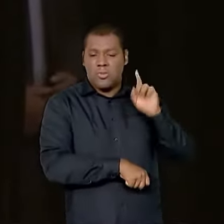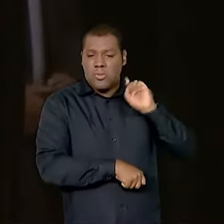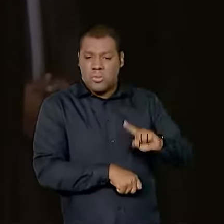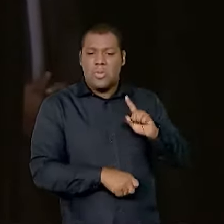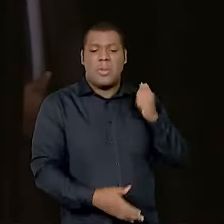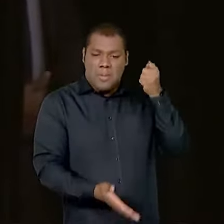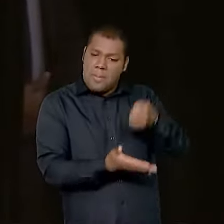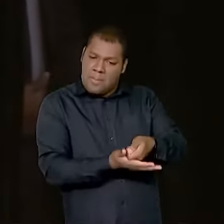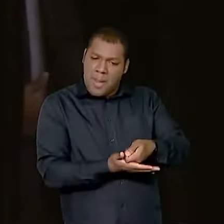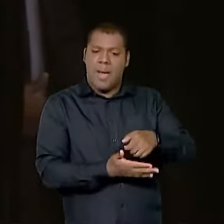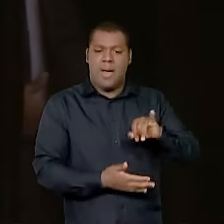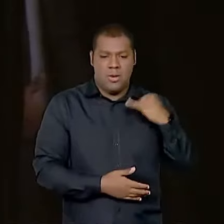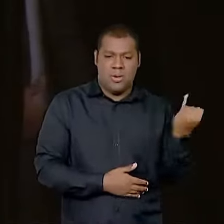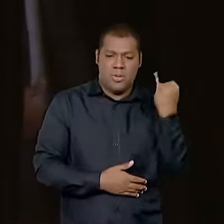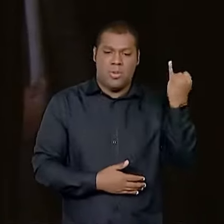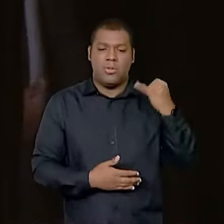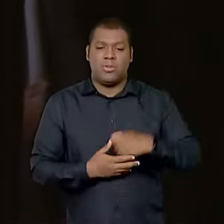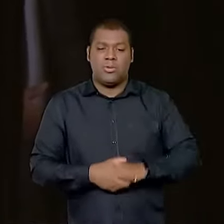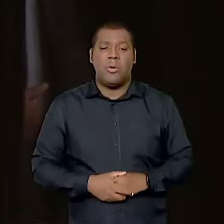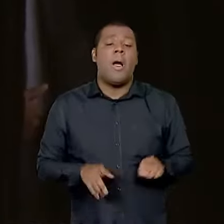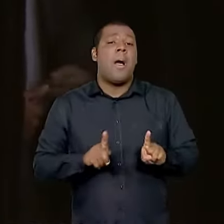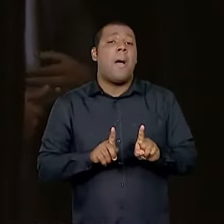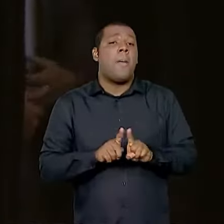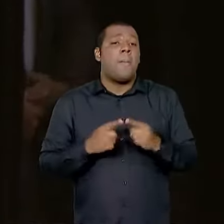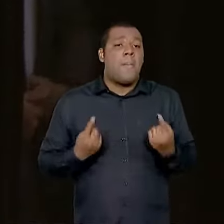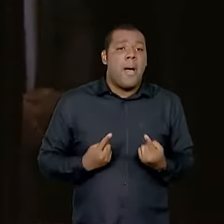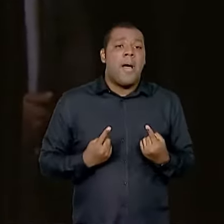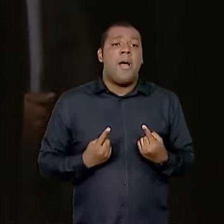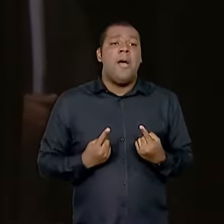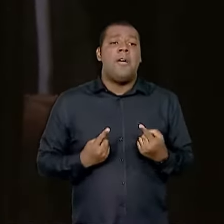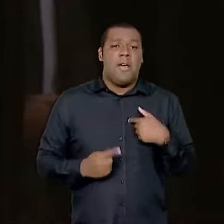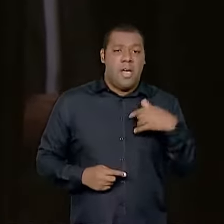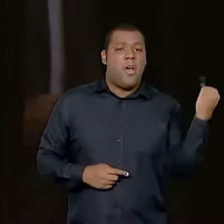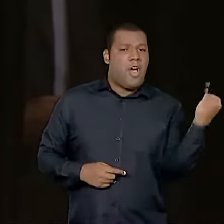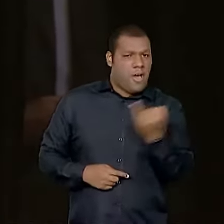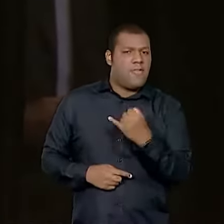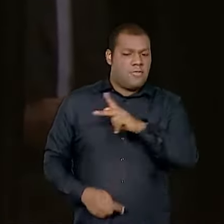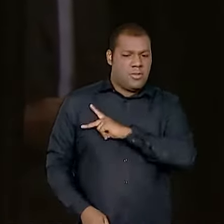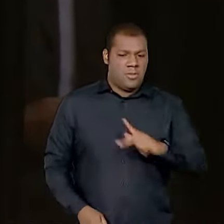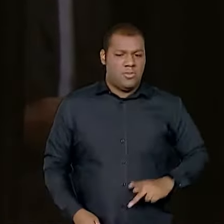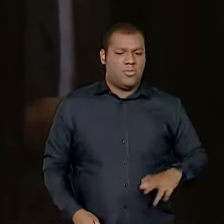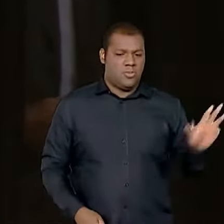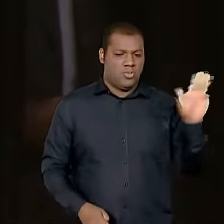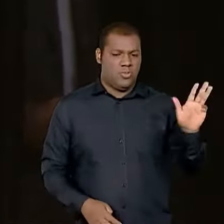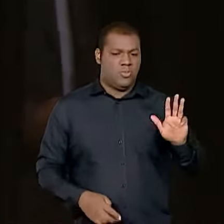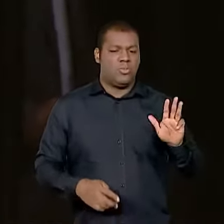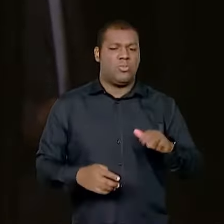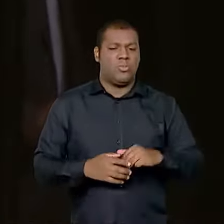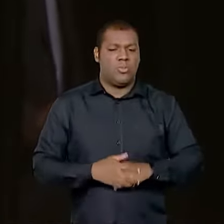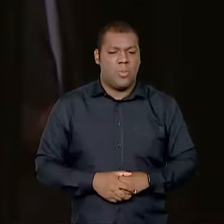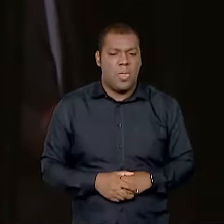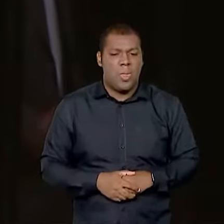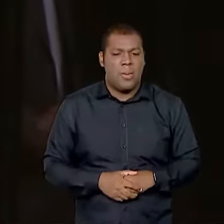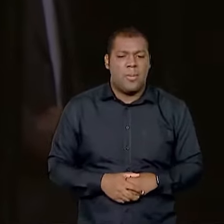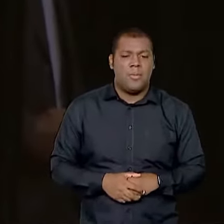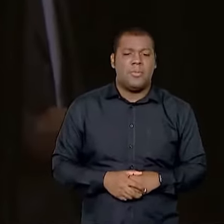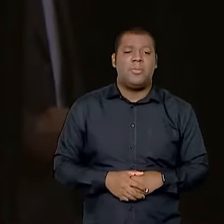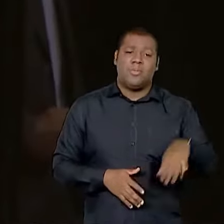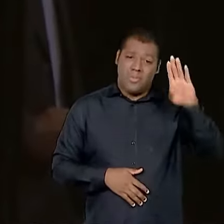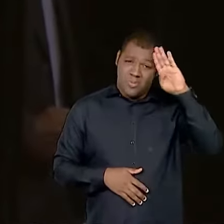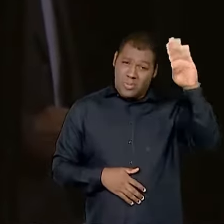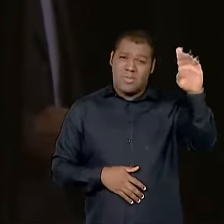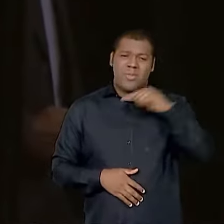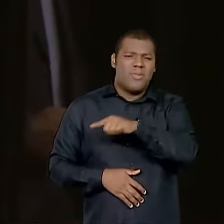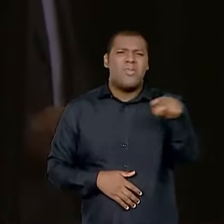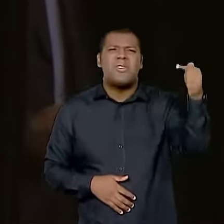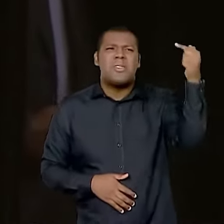o que talvez seja o principal ponto, e disse isso ao presidente Lula algumas vezes, que é o principal ponto de